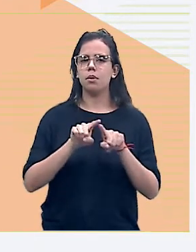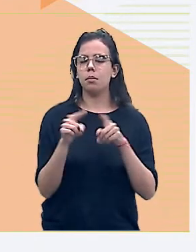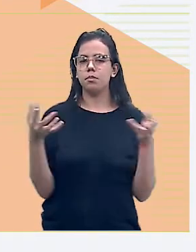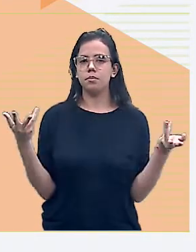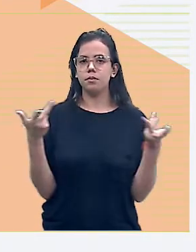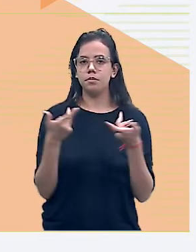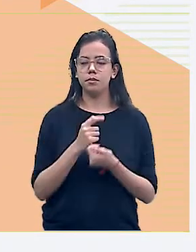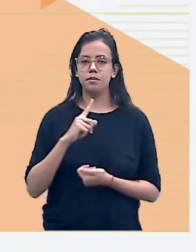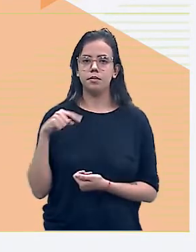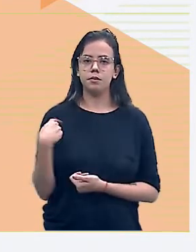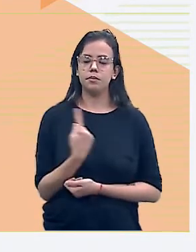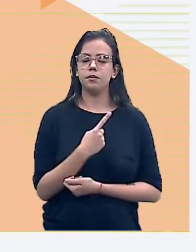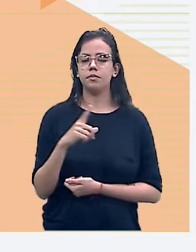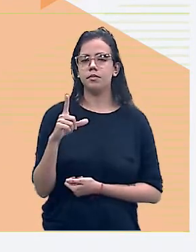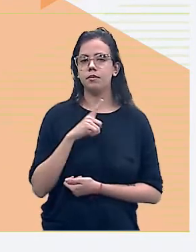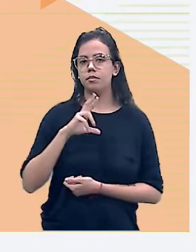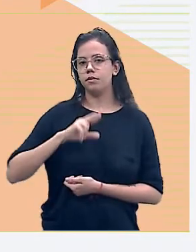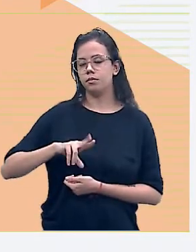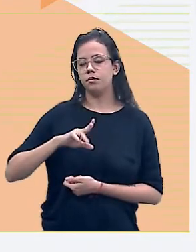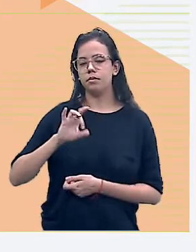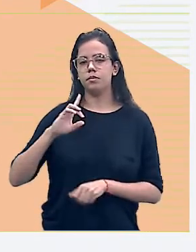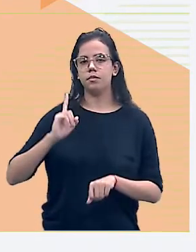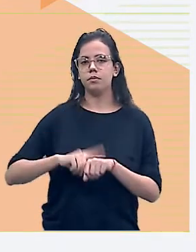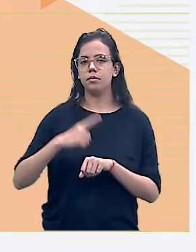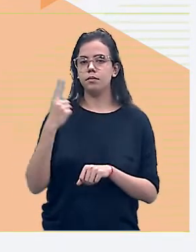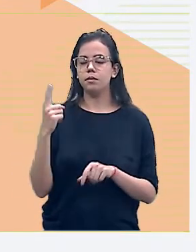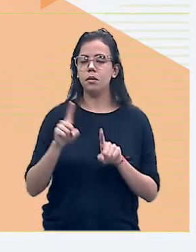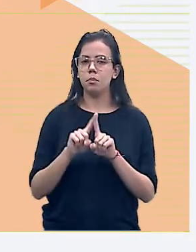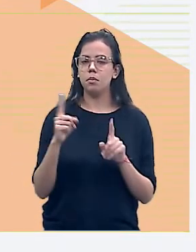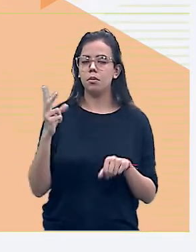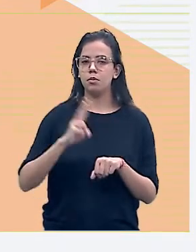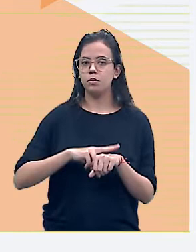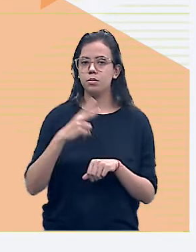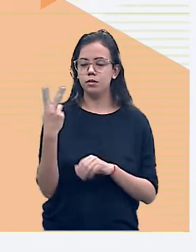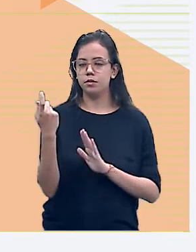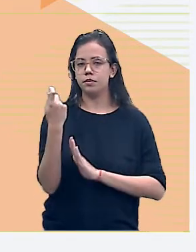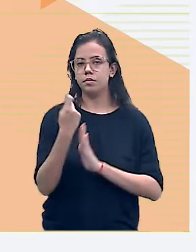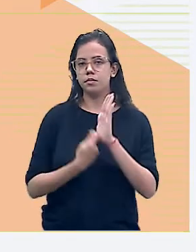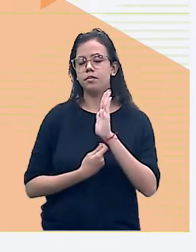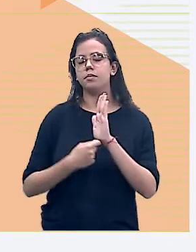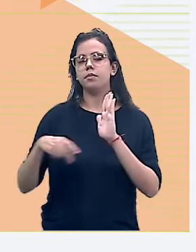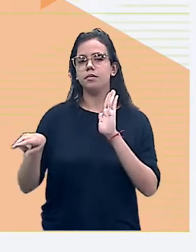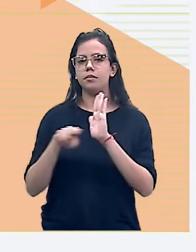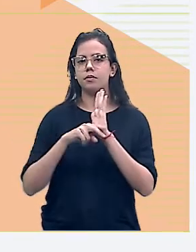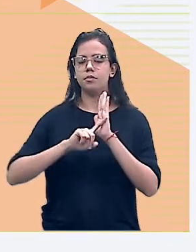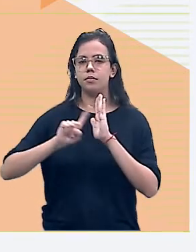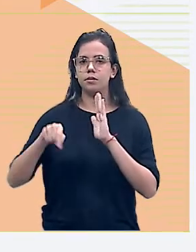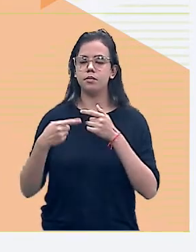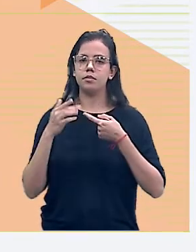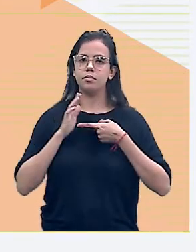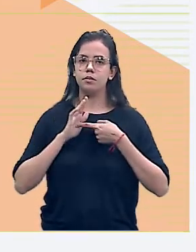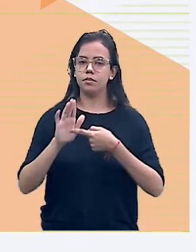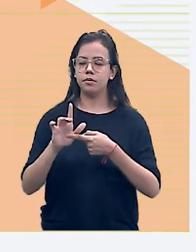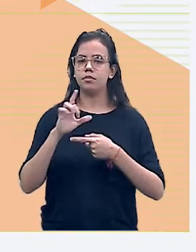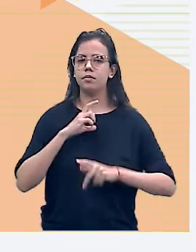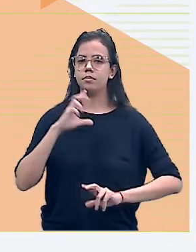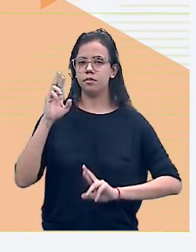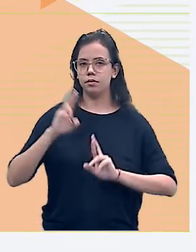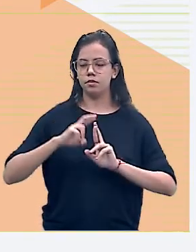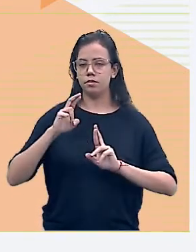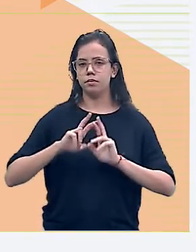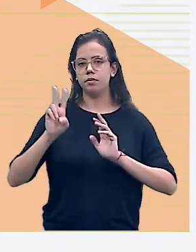gabarito e que nós tivemos não só uma Mas duas redações notas mil que foram divulgadas que tiveram a